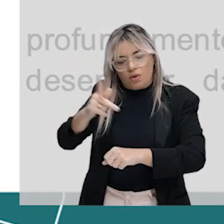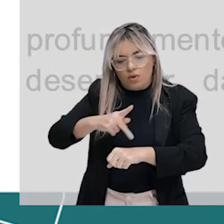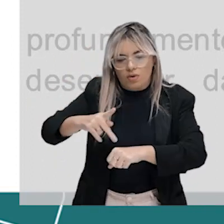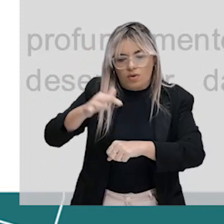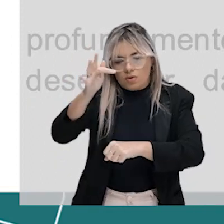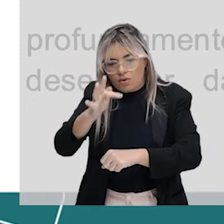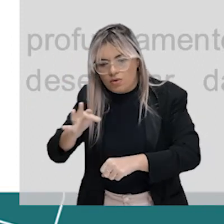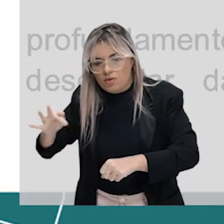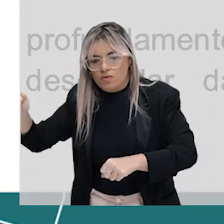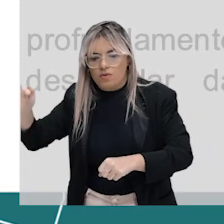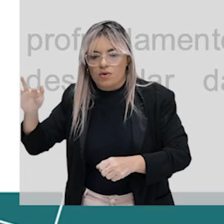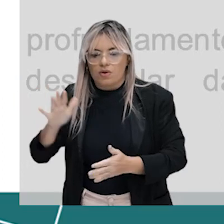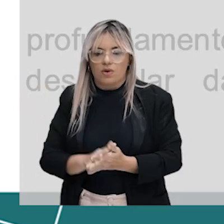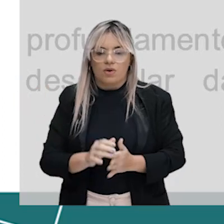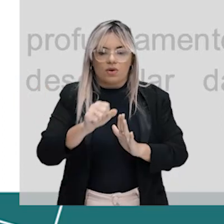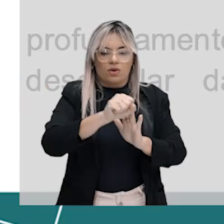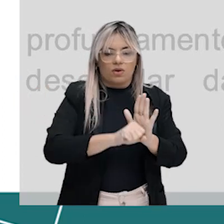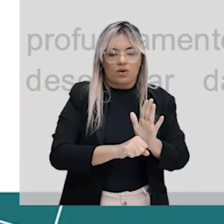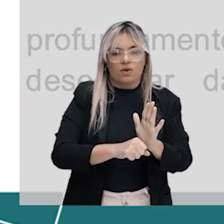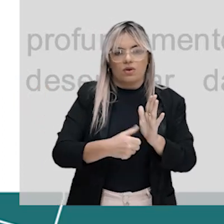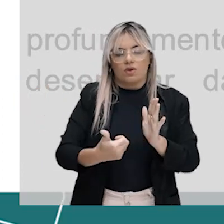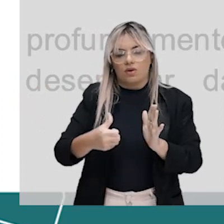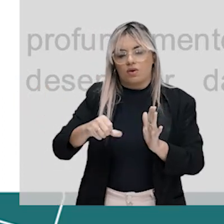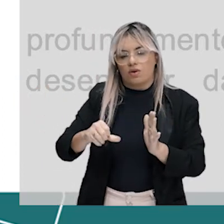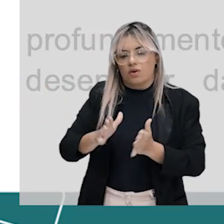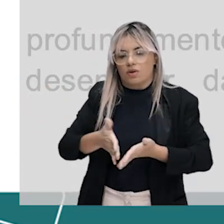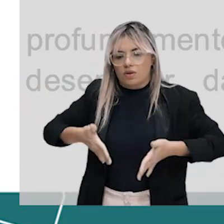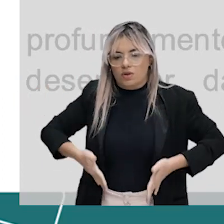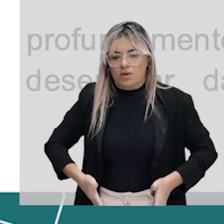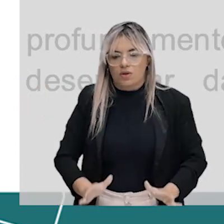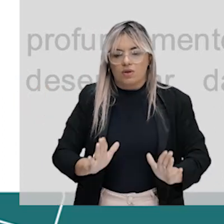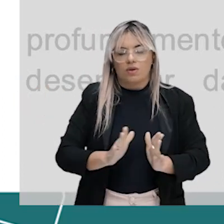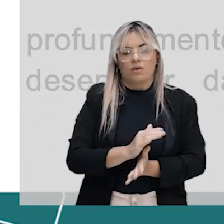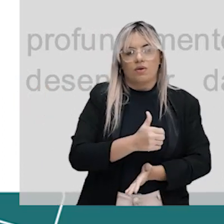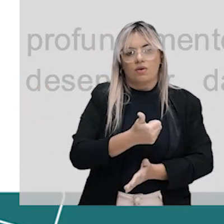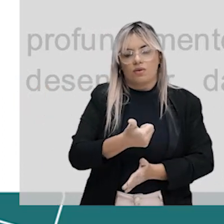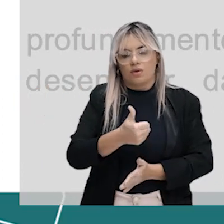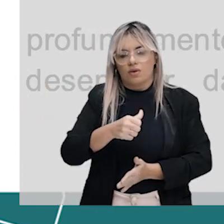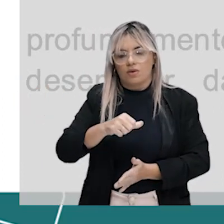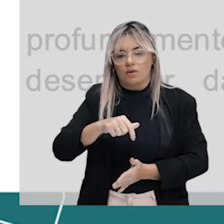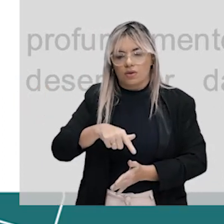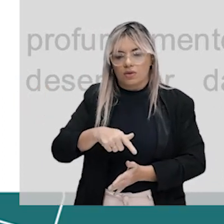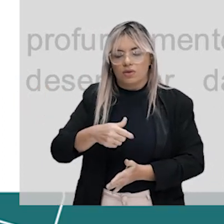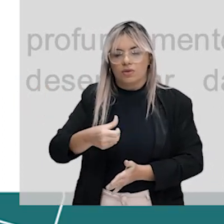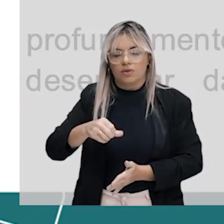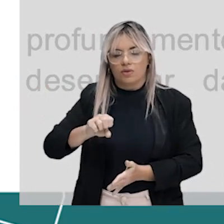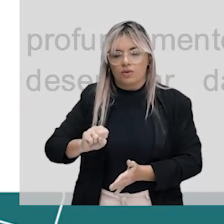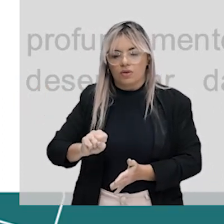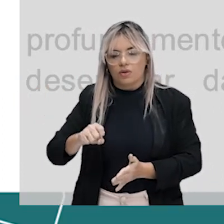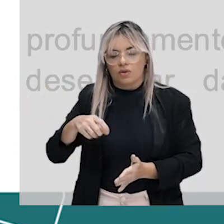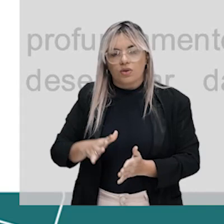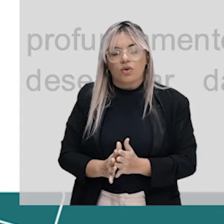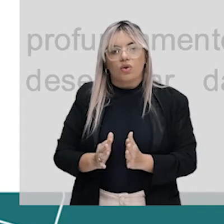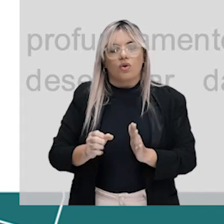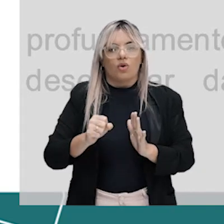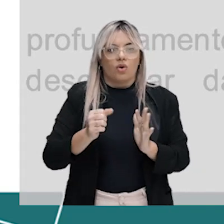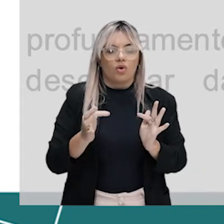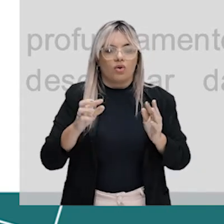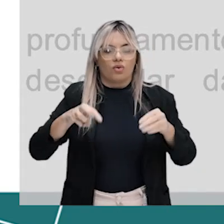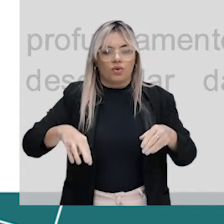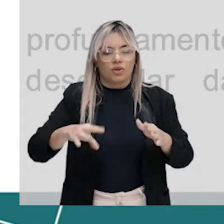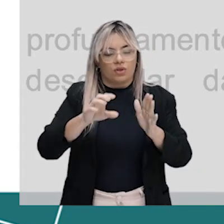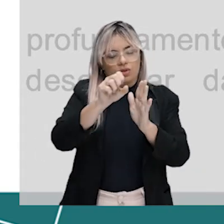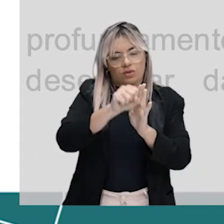do século XIX. Ele nasceu em 1798, no final do século XVIII, mas começou a sua produção